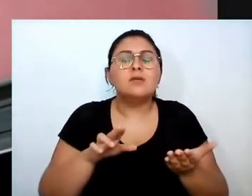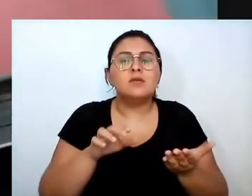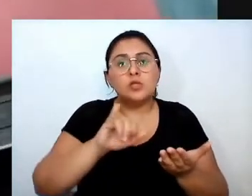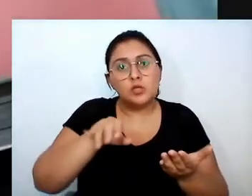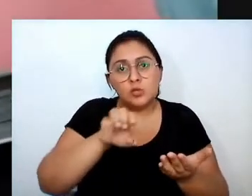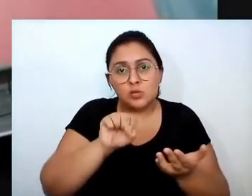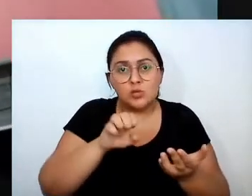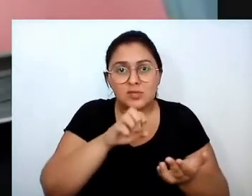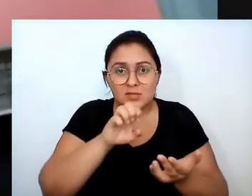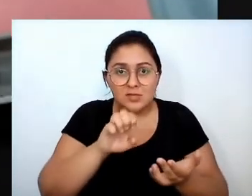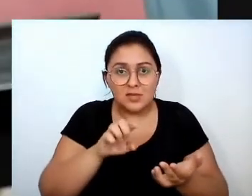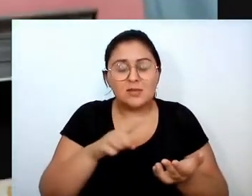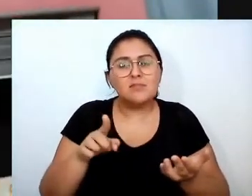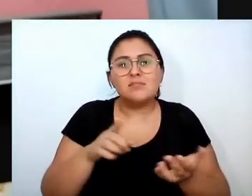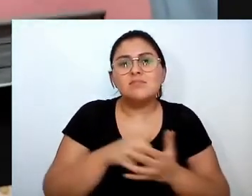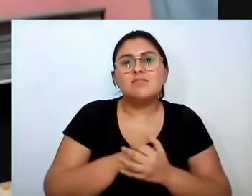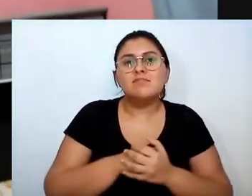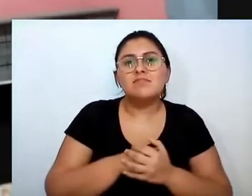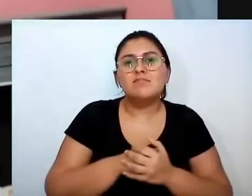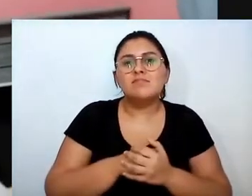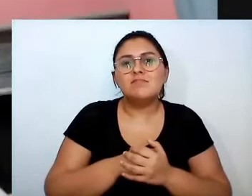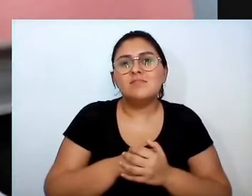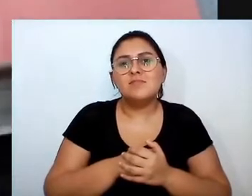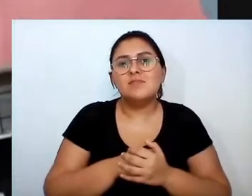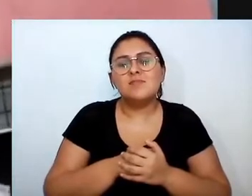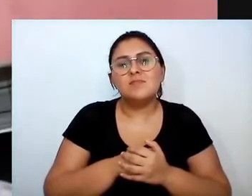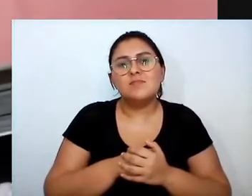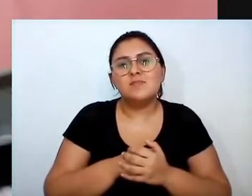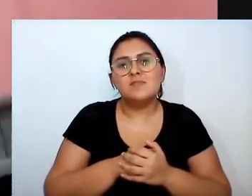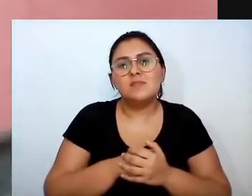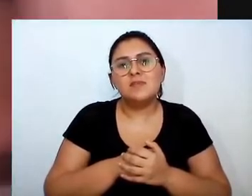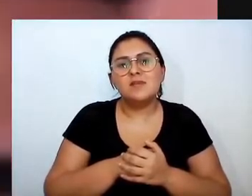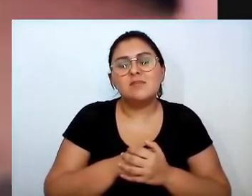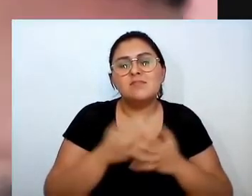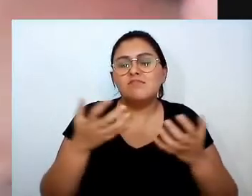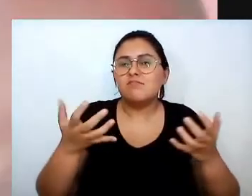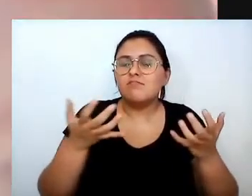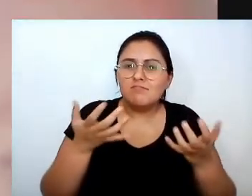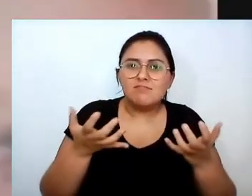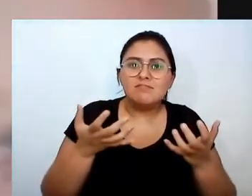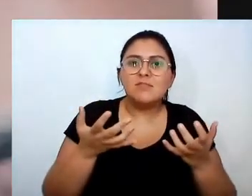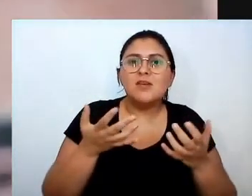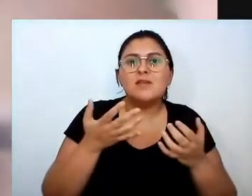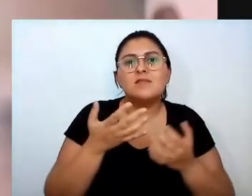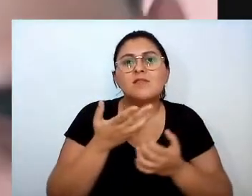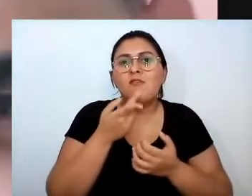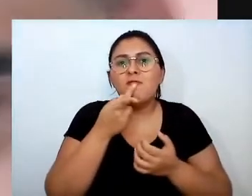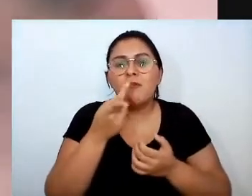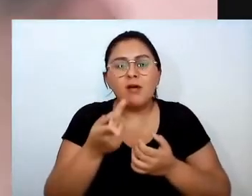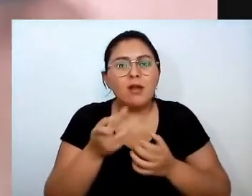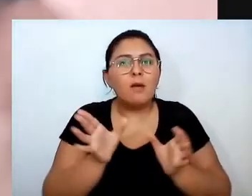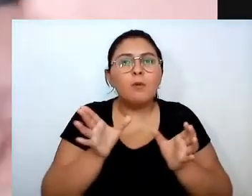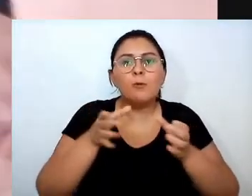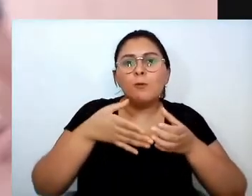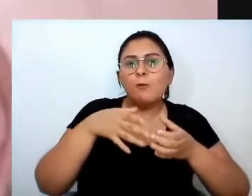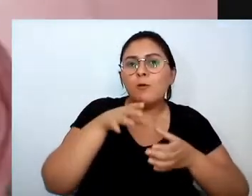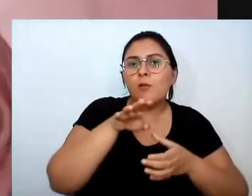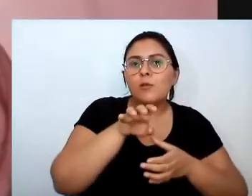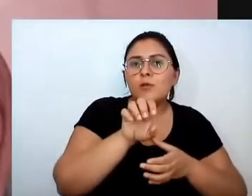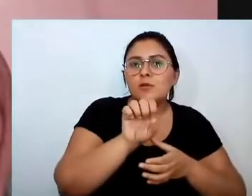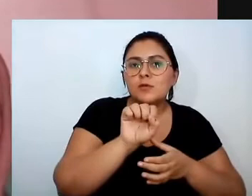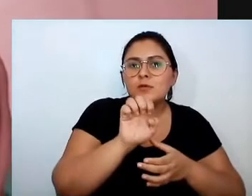alguma palavra aí a nível de considerações finais, né, um recado para o pessoal que está nos ouvindo, né, para os monitores lá do Sembraim,